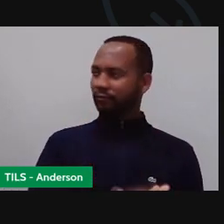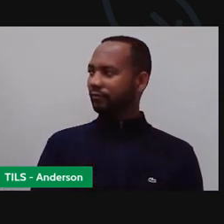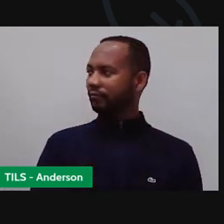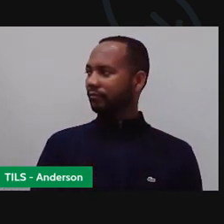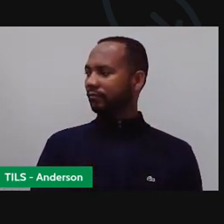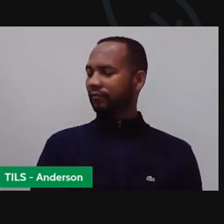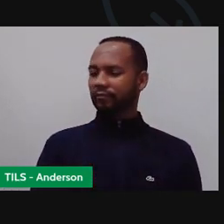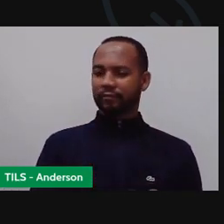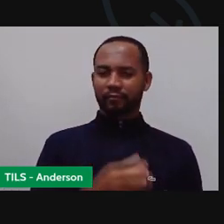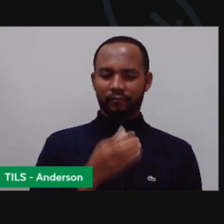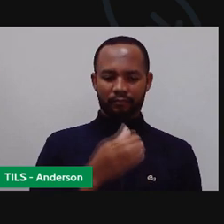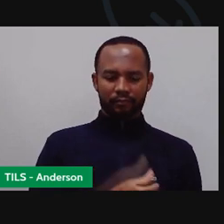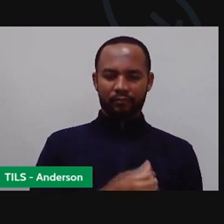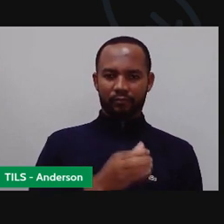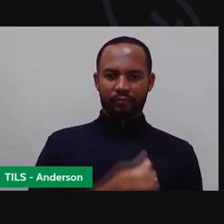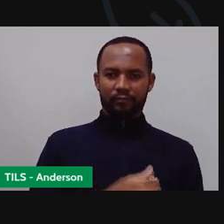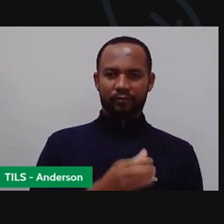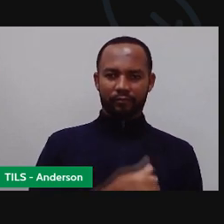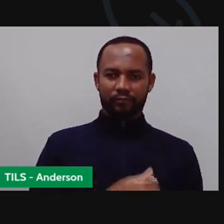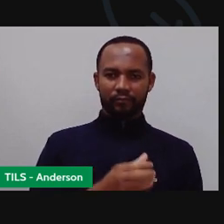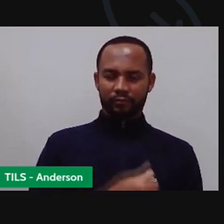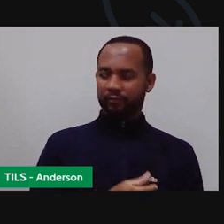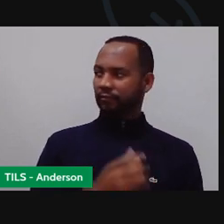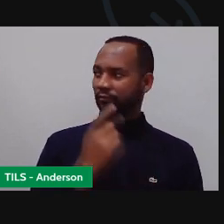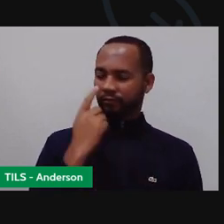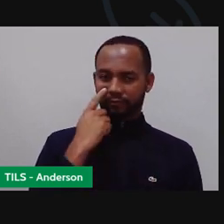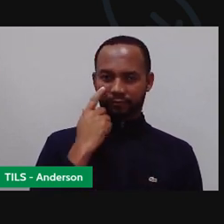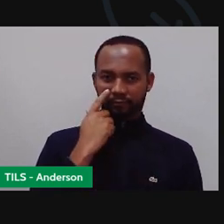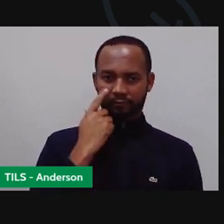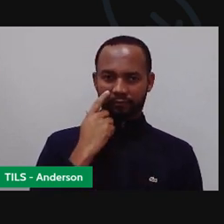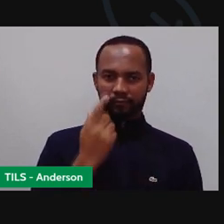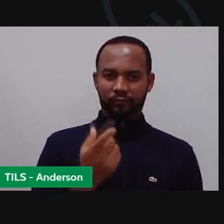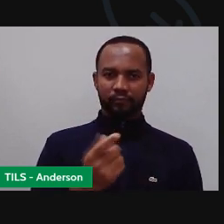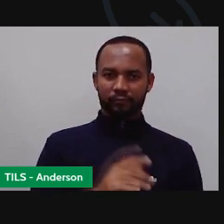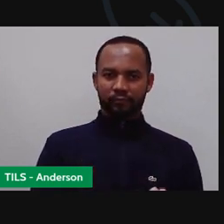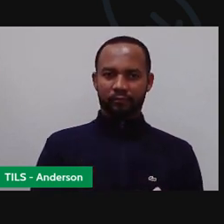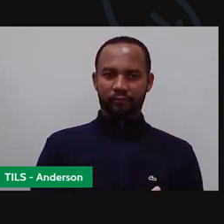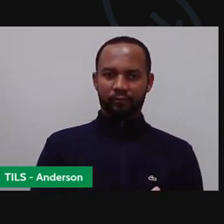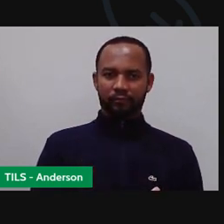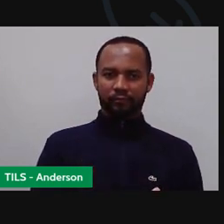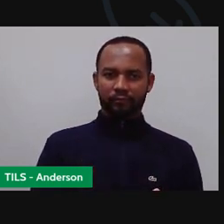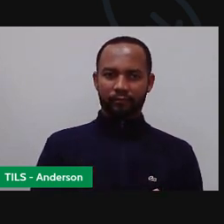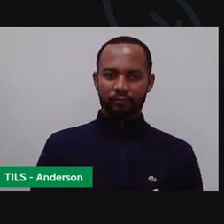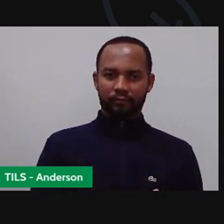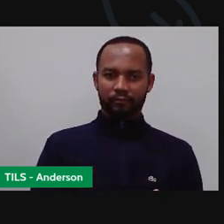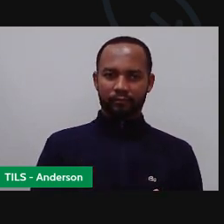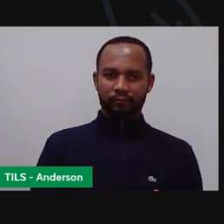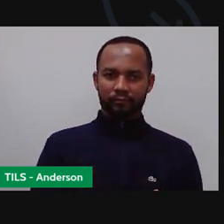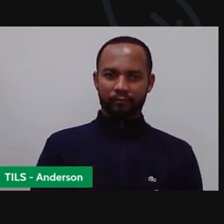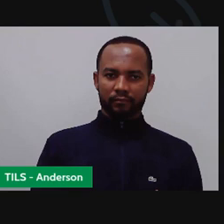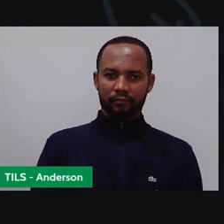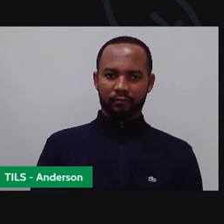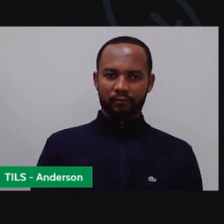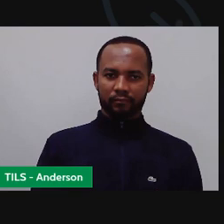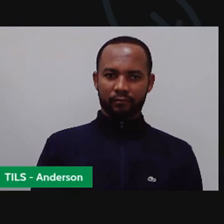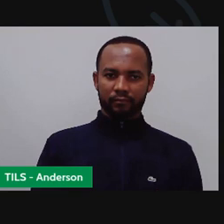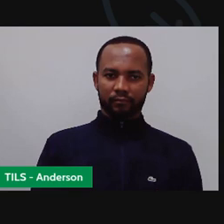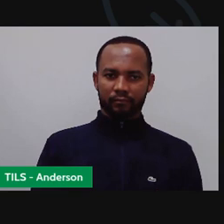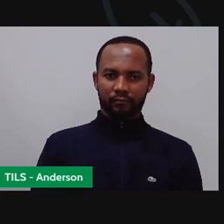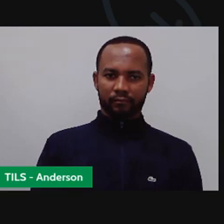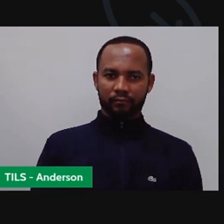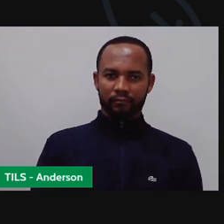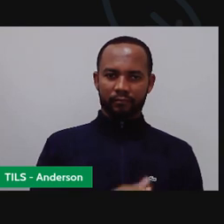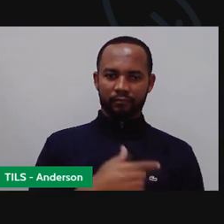copo descartável. Vocês lembram, né? Que a xícara, ela é o quê? Menos, aqui tem dizendo aqui embaixo, ó. Não sei se vai dar para ver